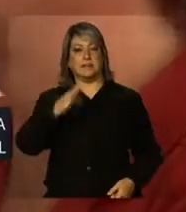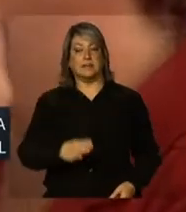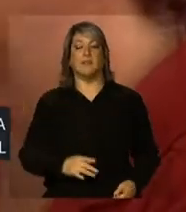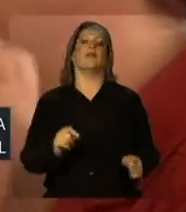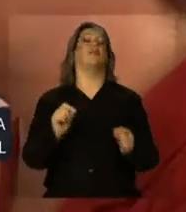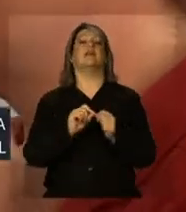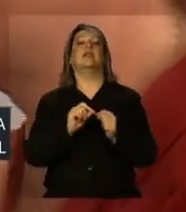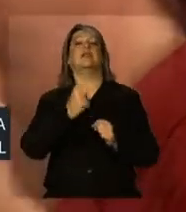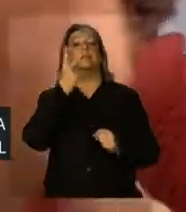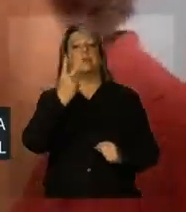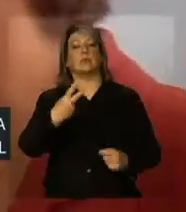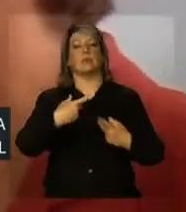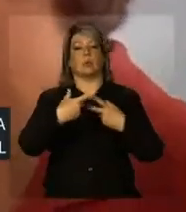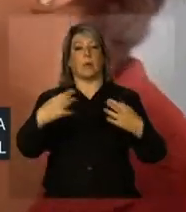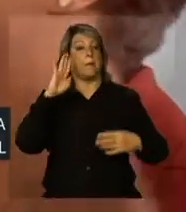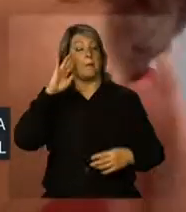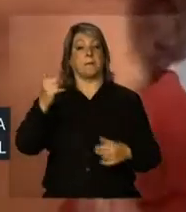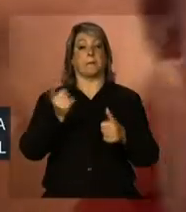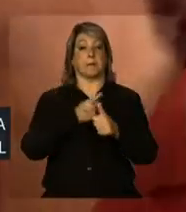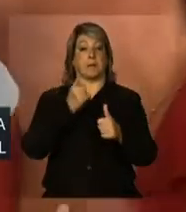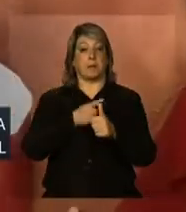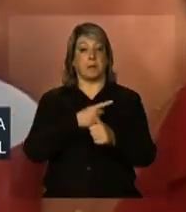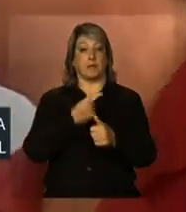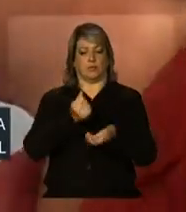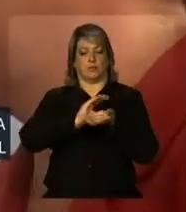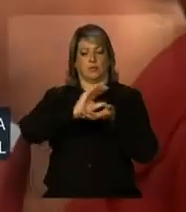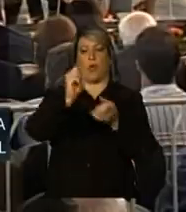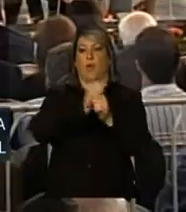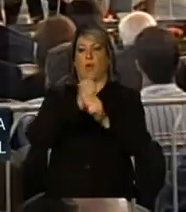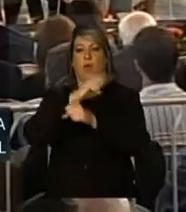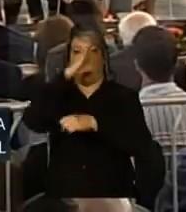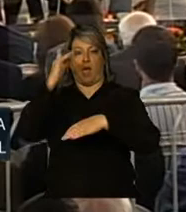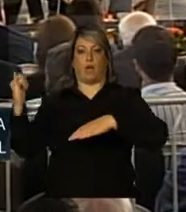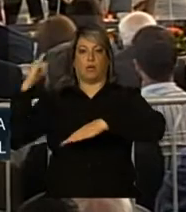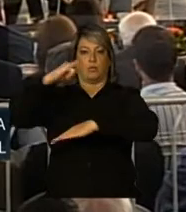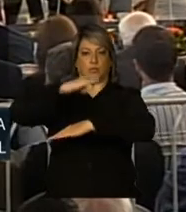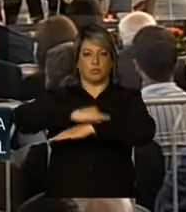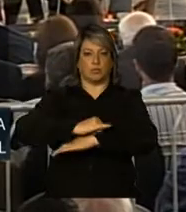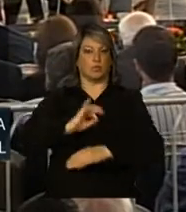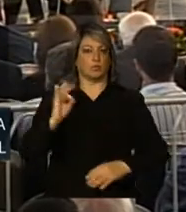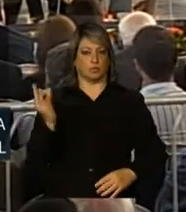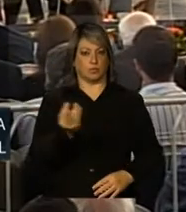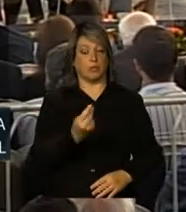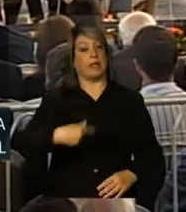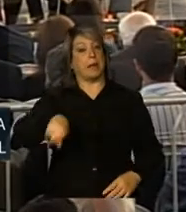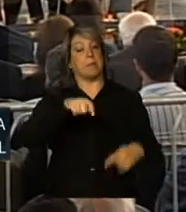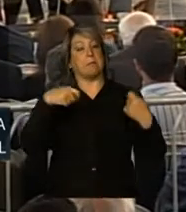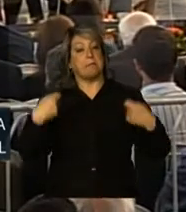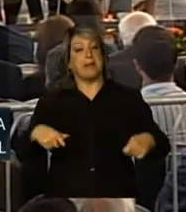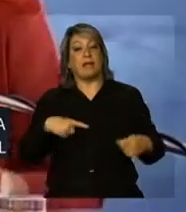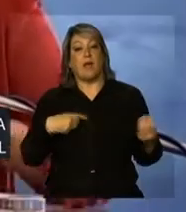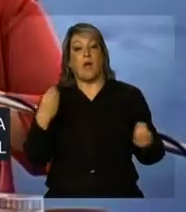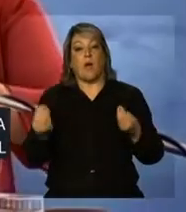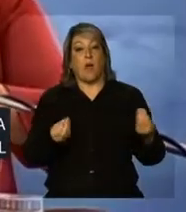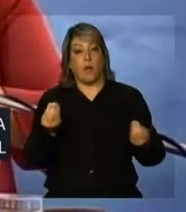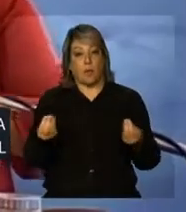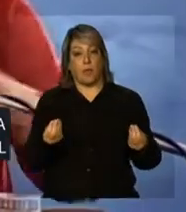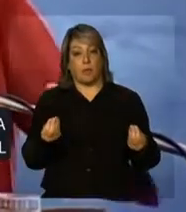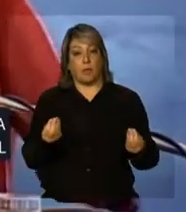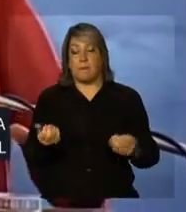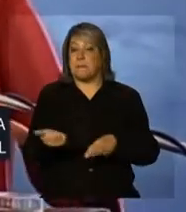fazendo duas coisas primeiro investindo nos aeroportos os aeroportos tem de ter condições